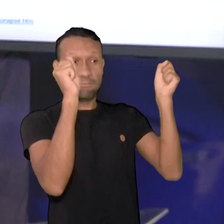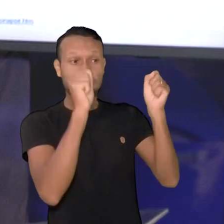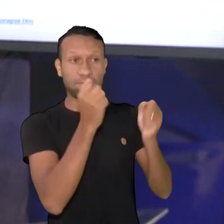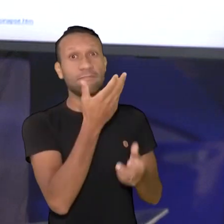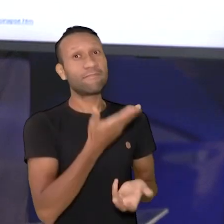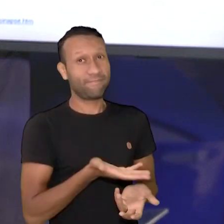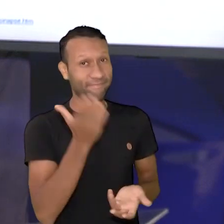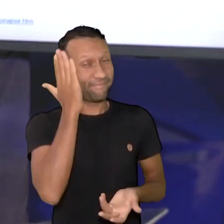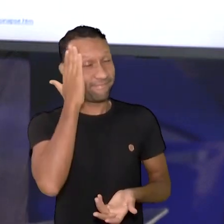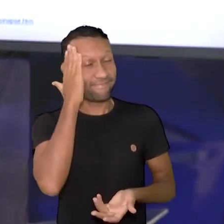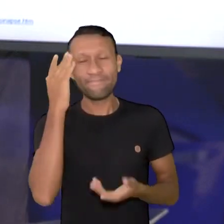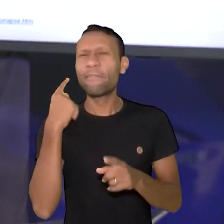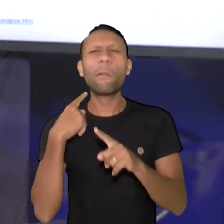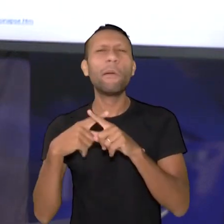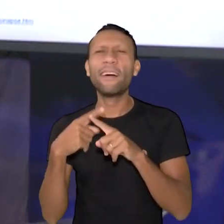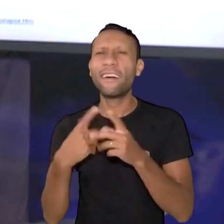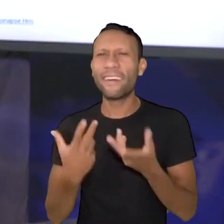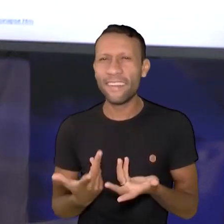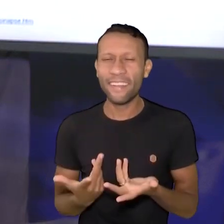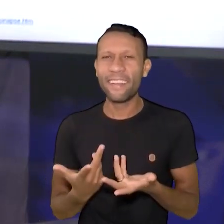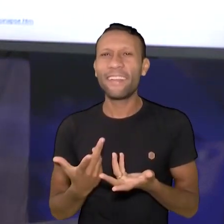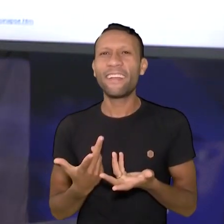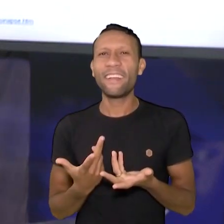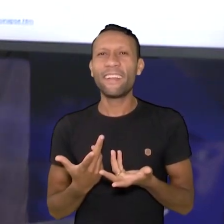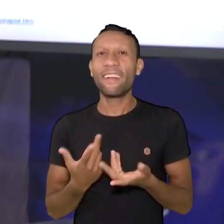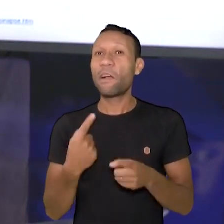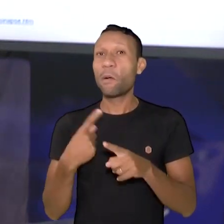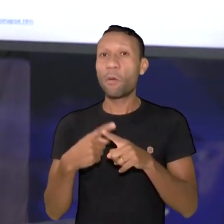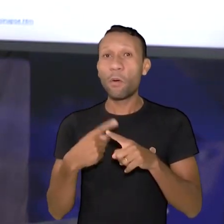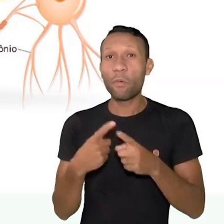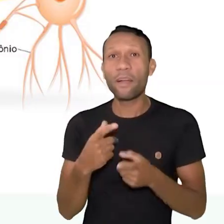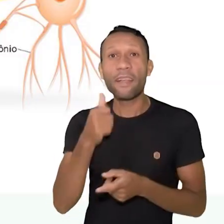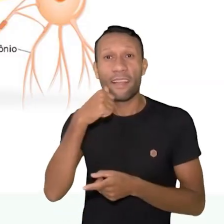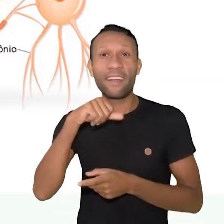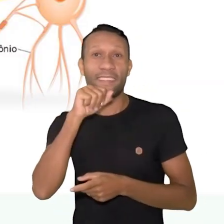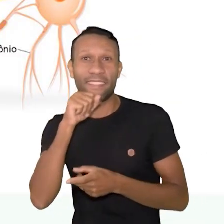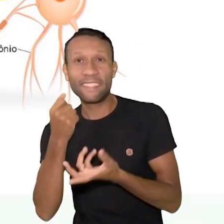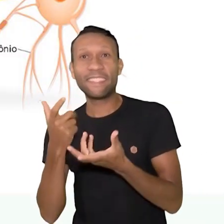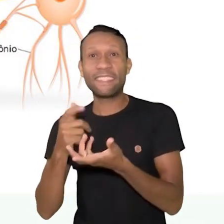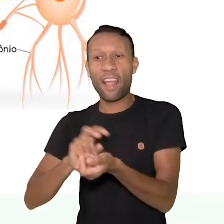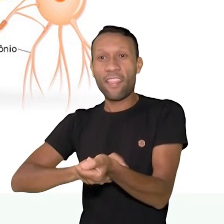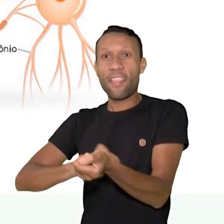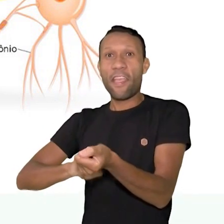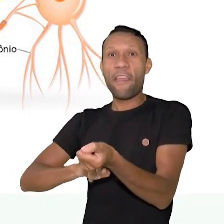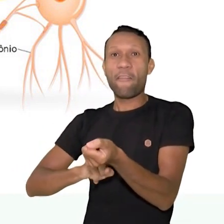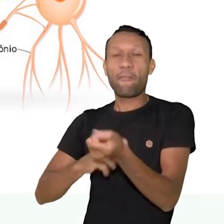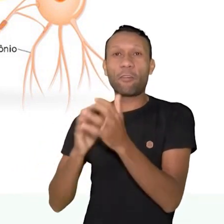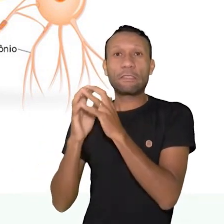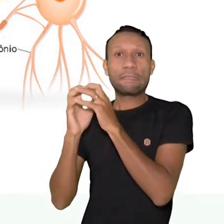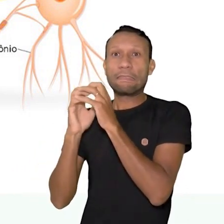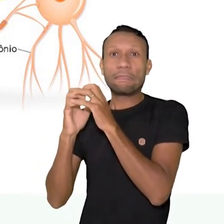estressada. Por quê? Na realidade, ela tá com o sistema nervoso à flor da pele porque ela tá muito excitada